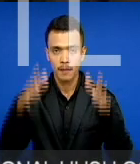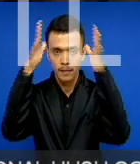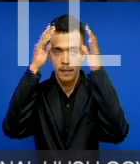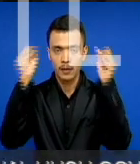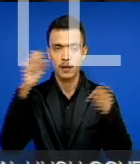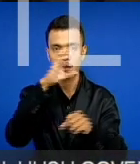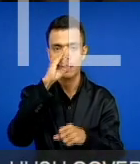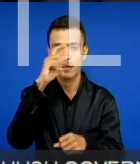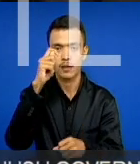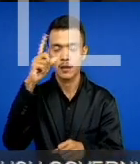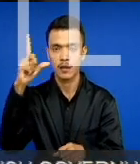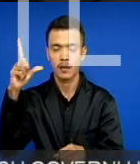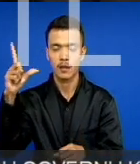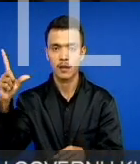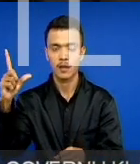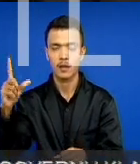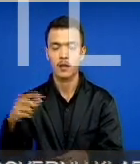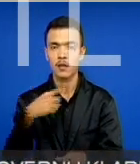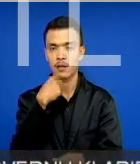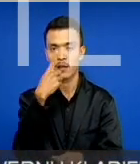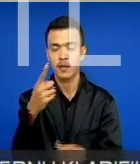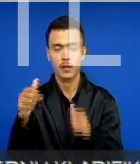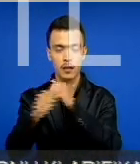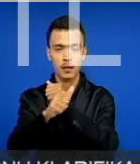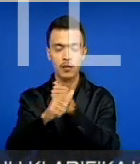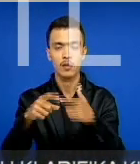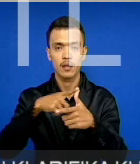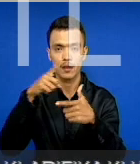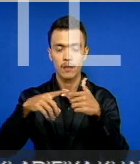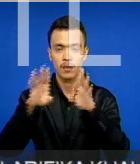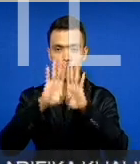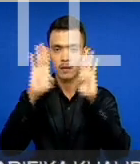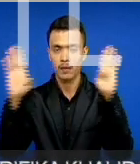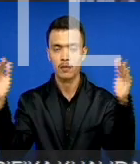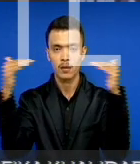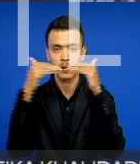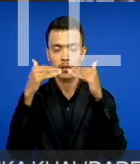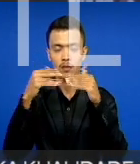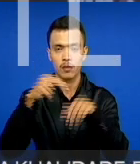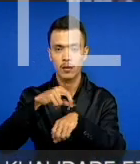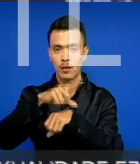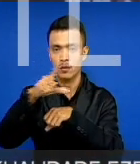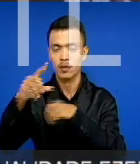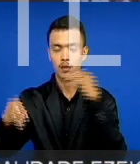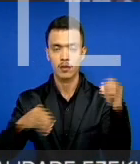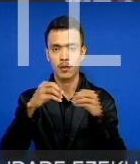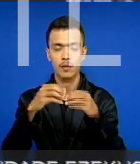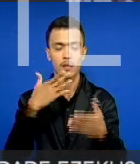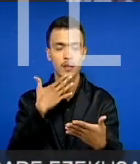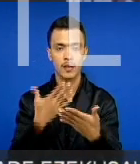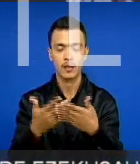Presidente CCTL Jorge Serrano relata assunto, né? Foi em abertura para o Seminário Nacional com a sustentabilidade